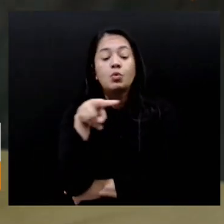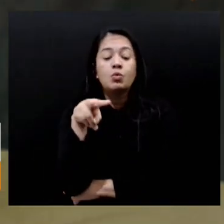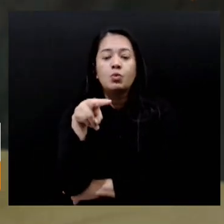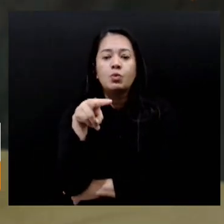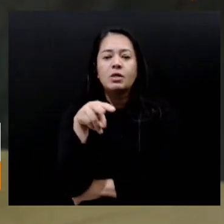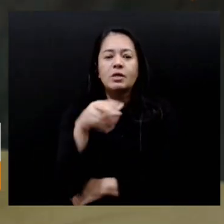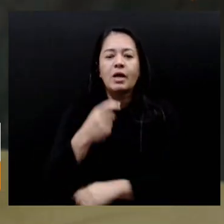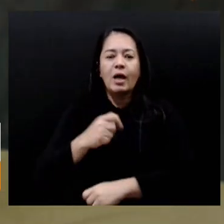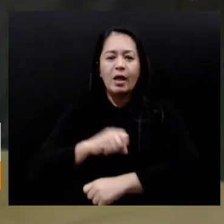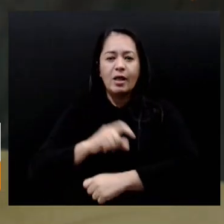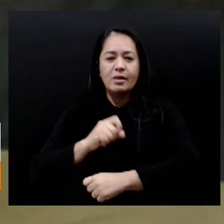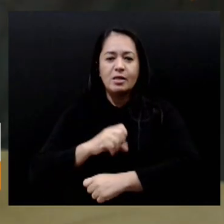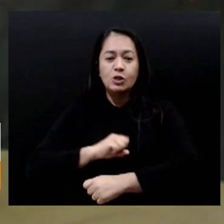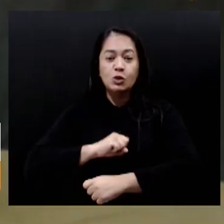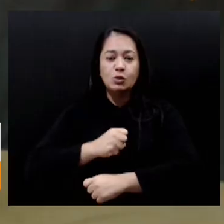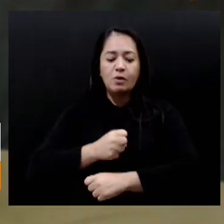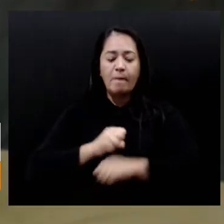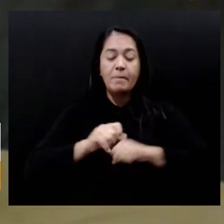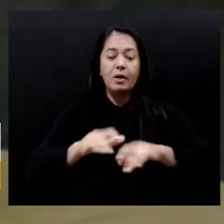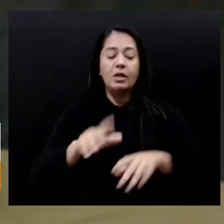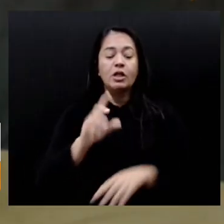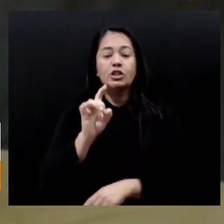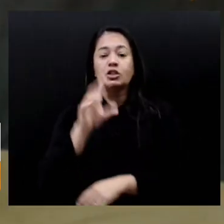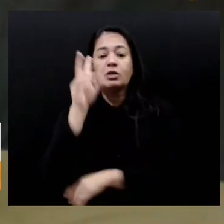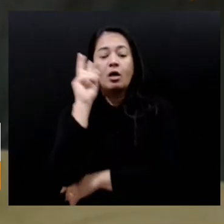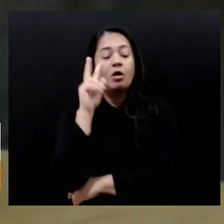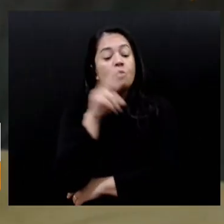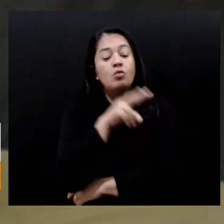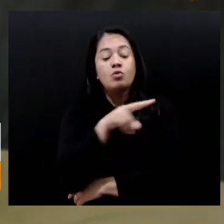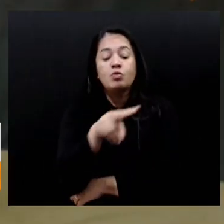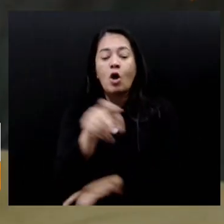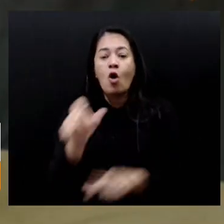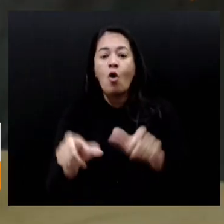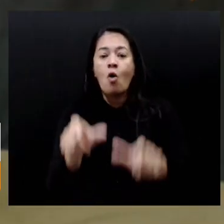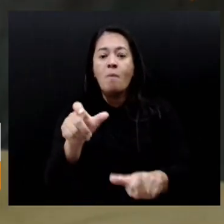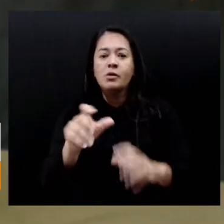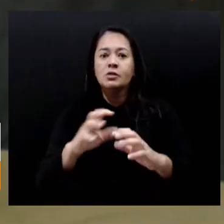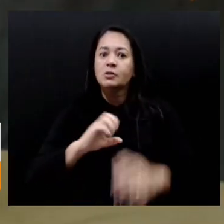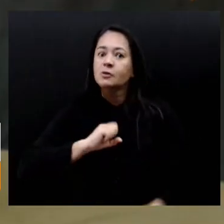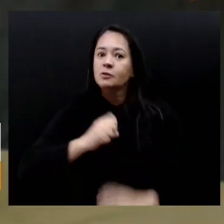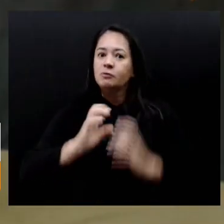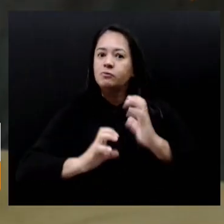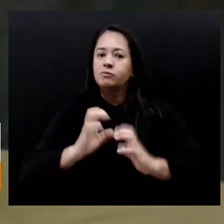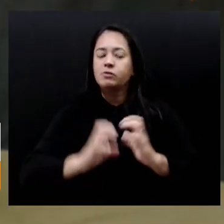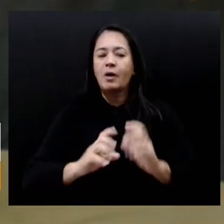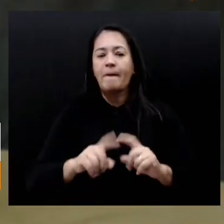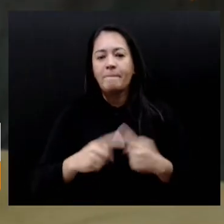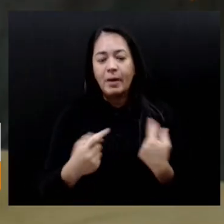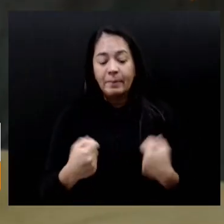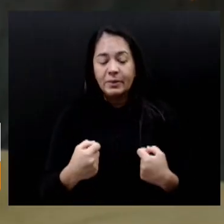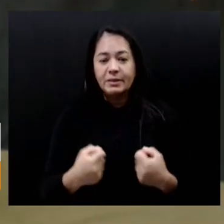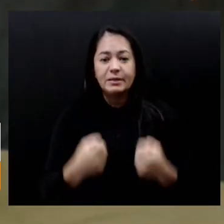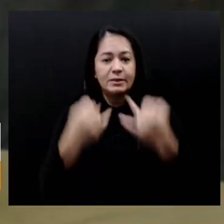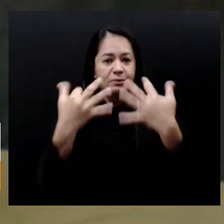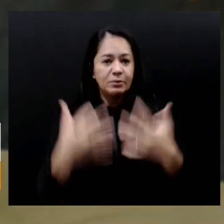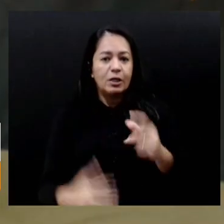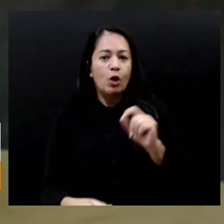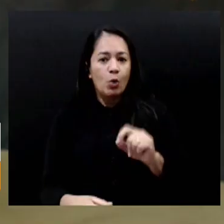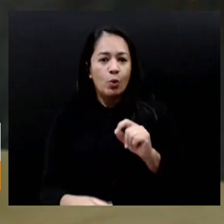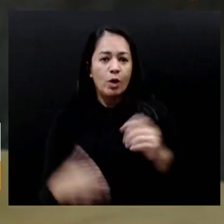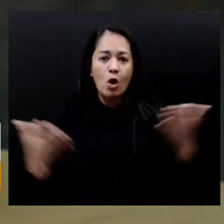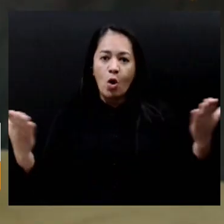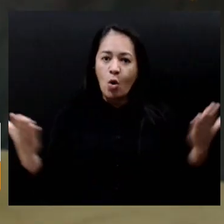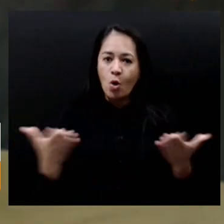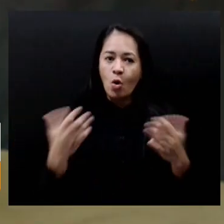sementinha do ódio e fica observando a galera morrer de raiva, né. Só que a Uhum. gente precisa pontuar, doutor, que hoje a internet já não é mais